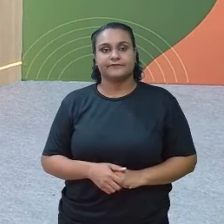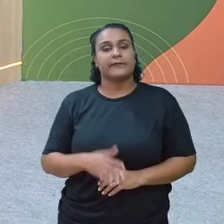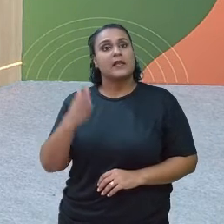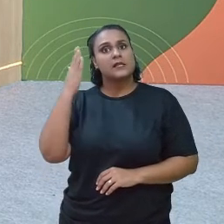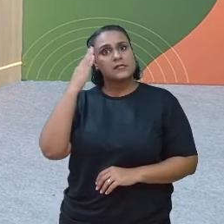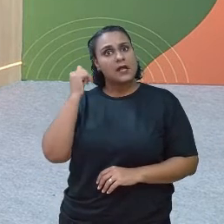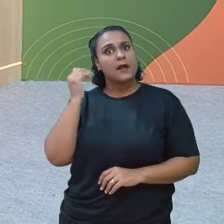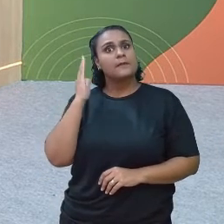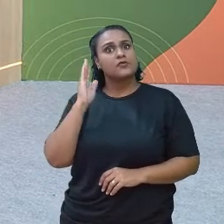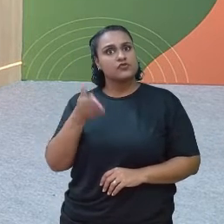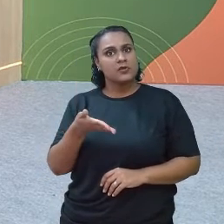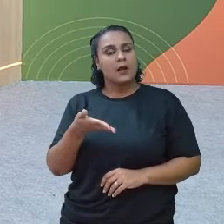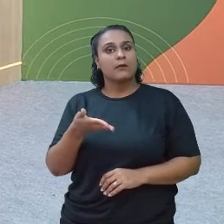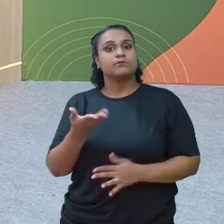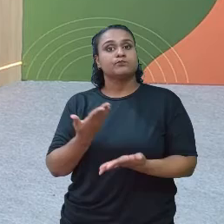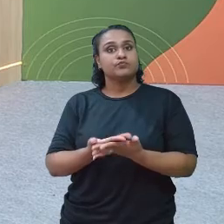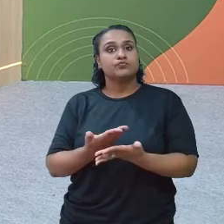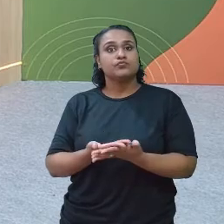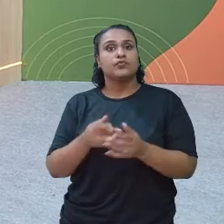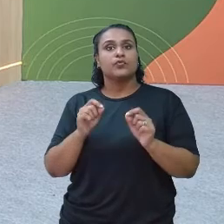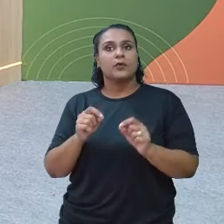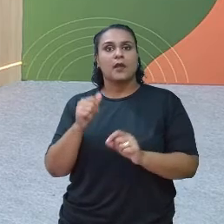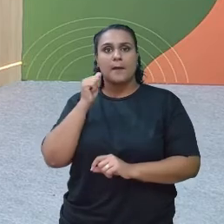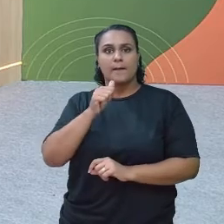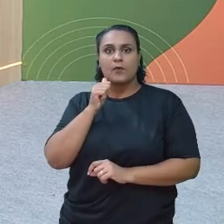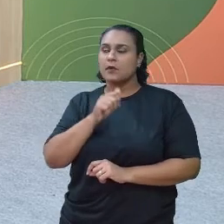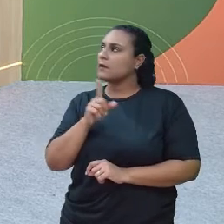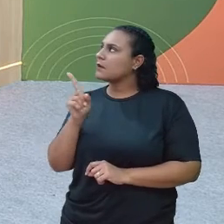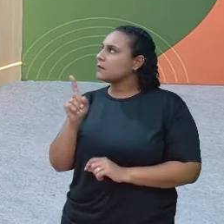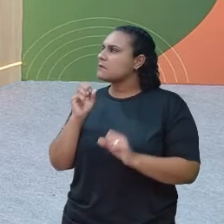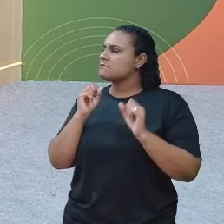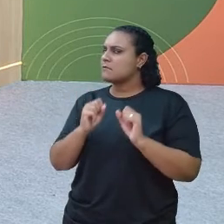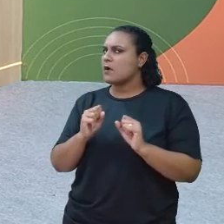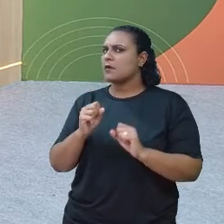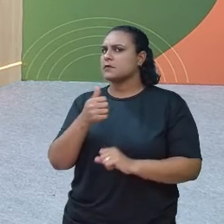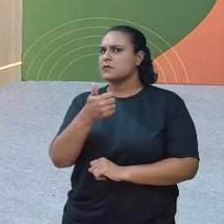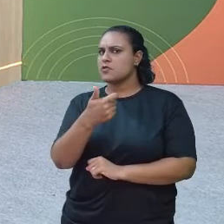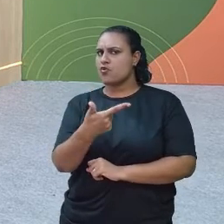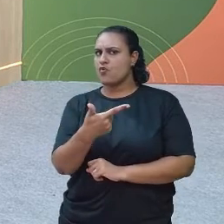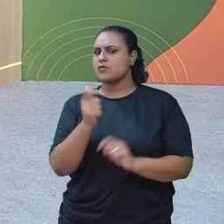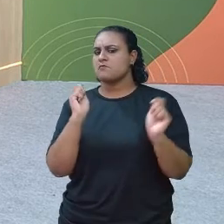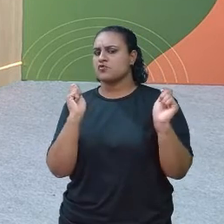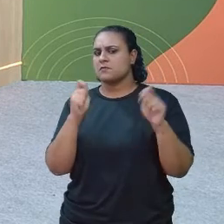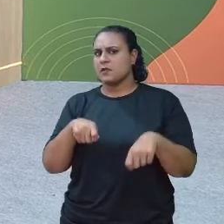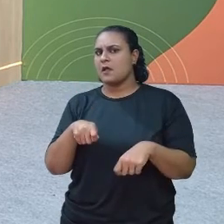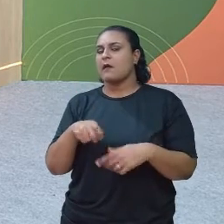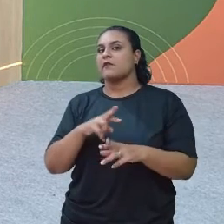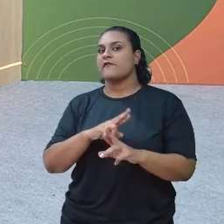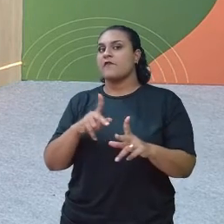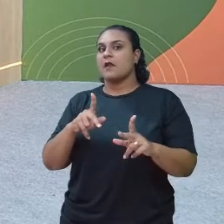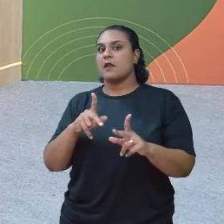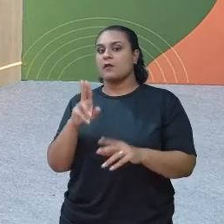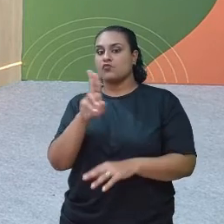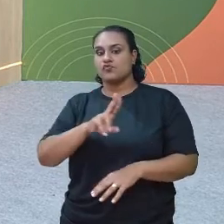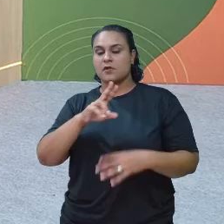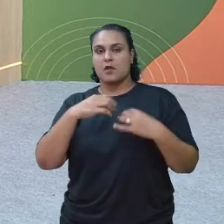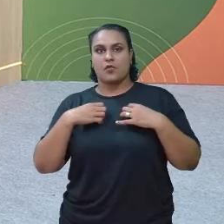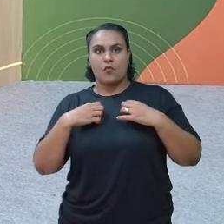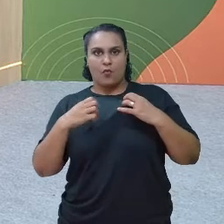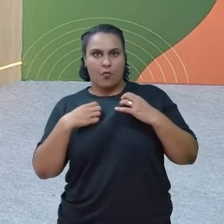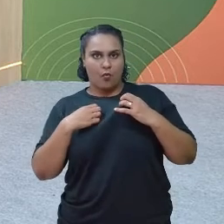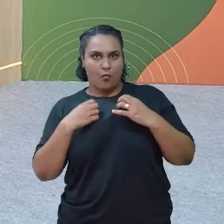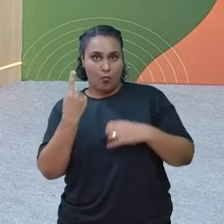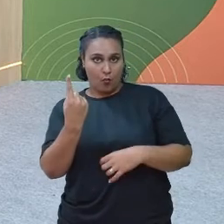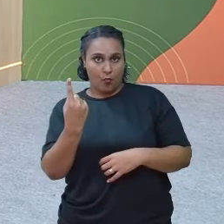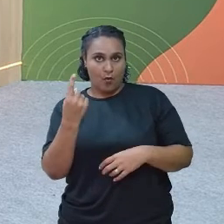sabe, a gente já viu que essa moça ela pode se vestir de 12 maneiras diferentes, utilizando uma dessas